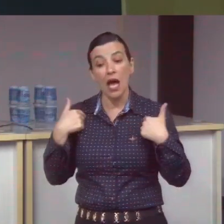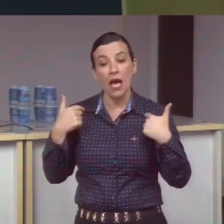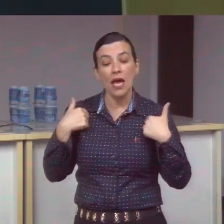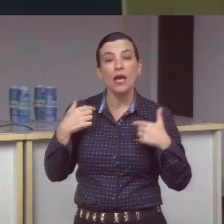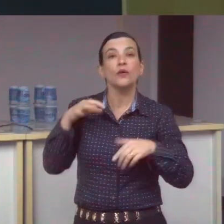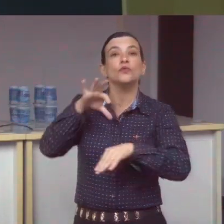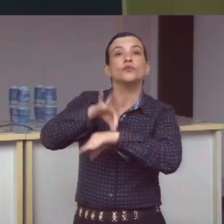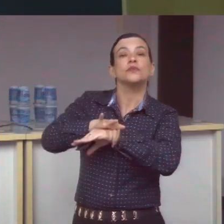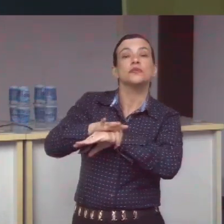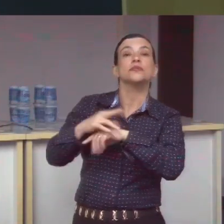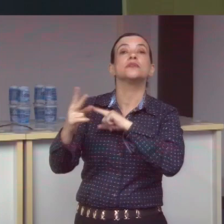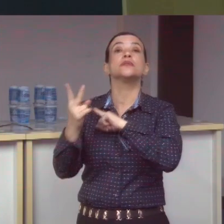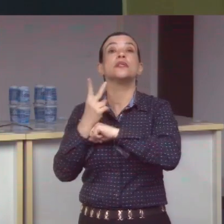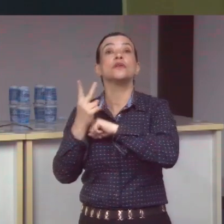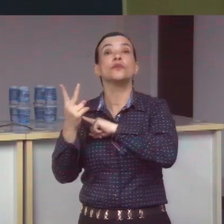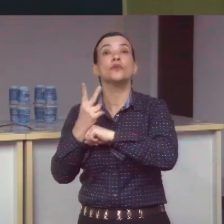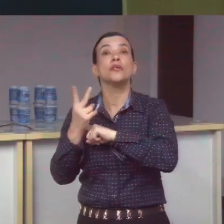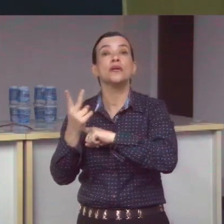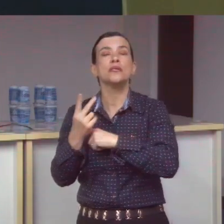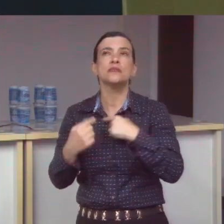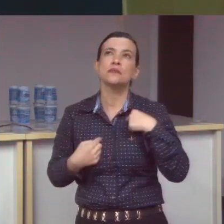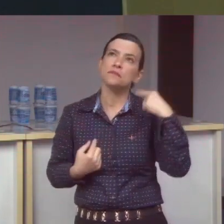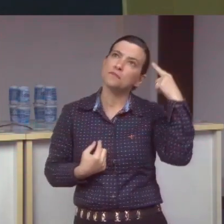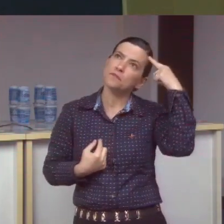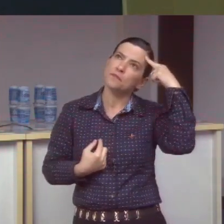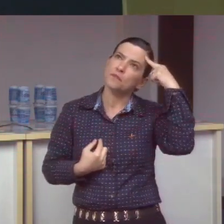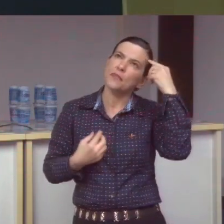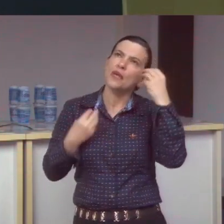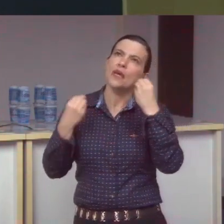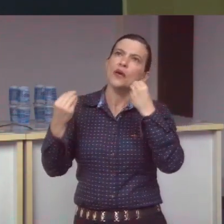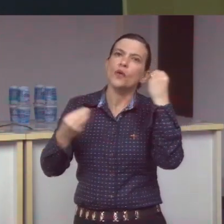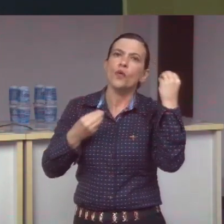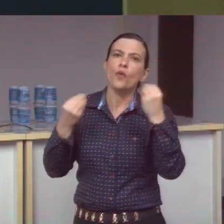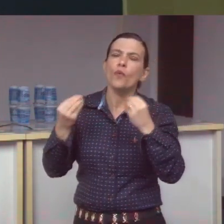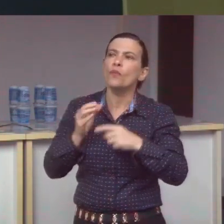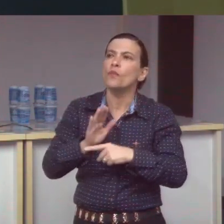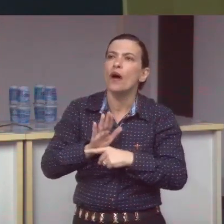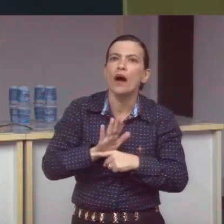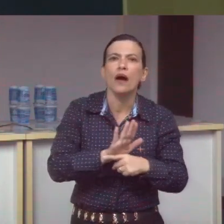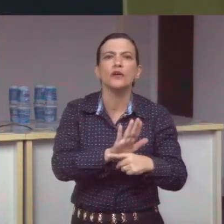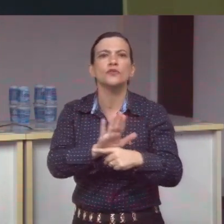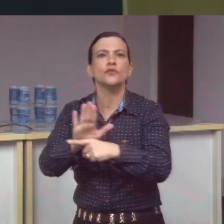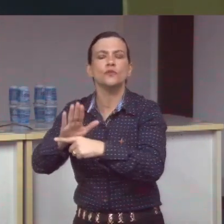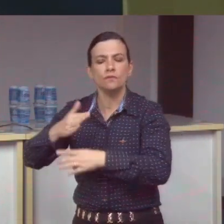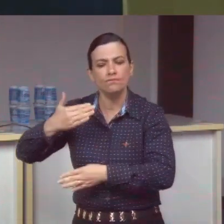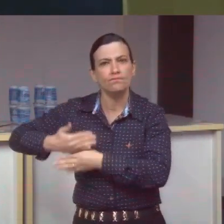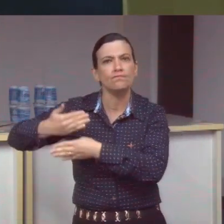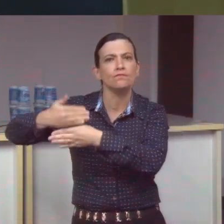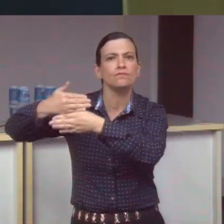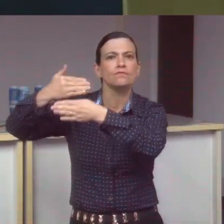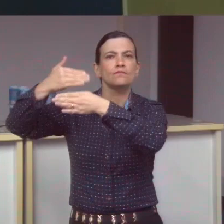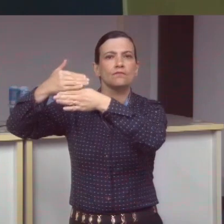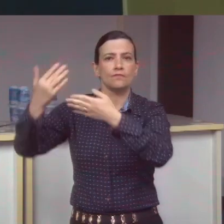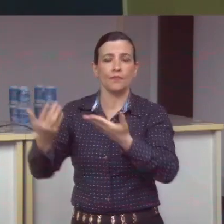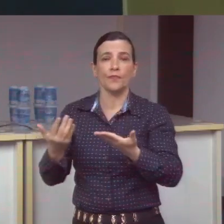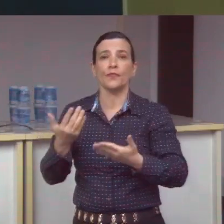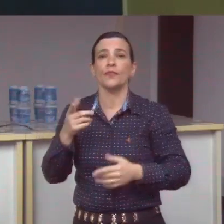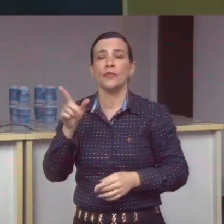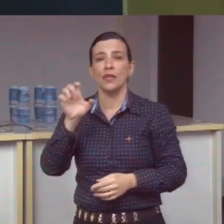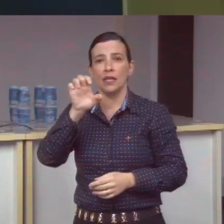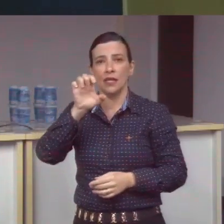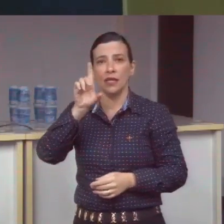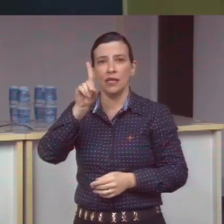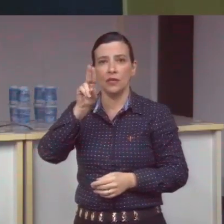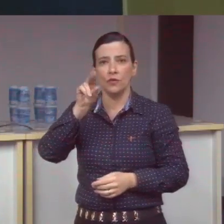cabeça para a gente pensar de que maneira a gente restaura isso. Não é? Eduardo, você estava em São Luís do